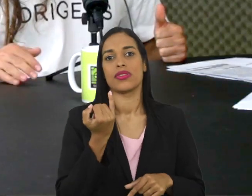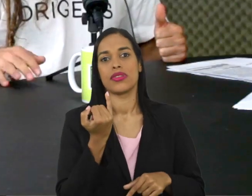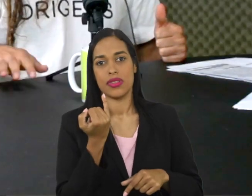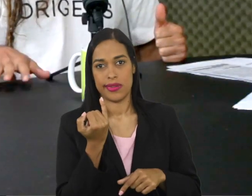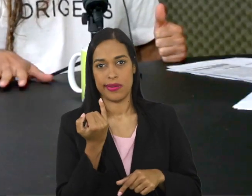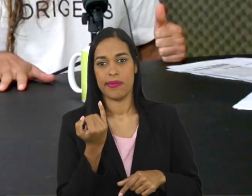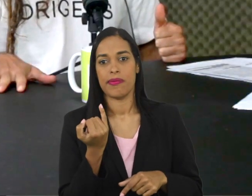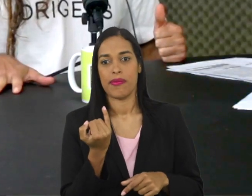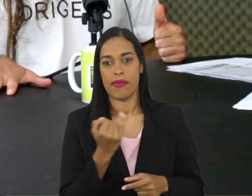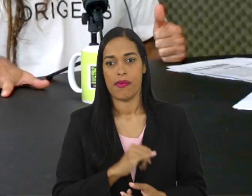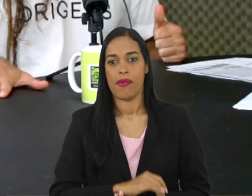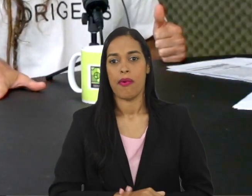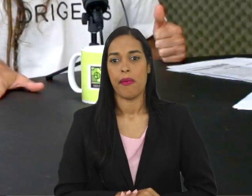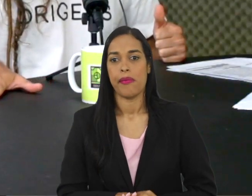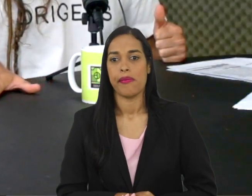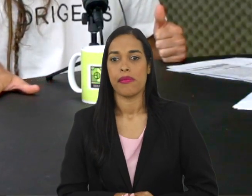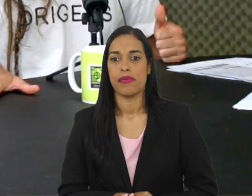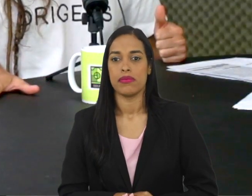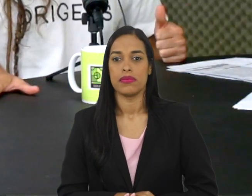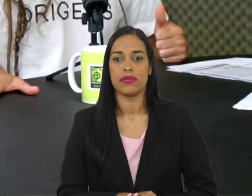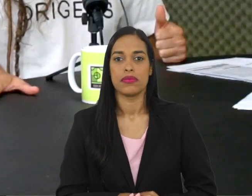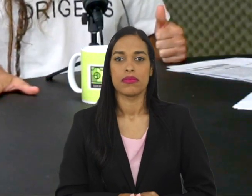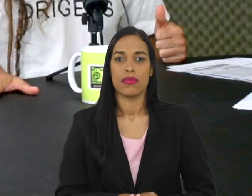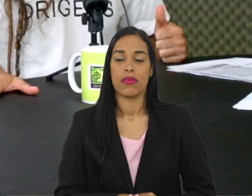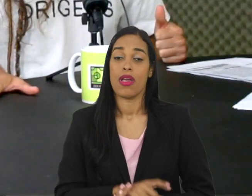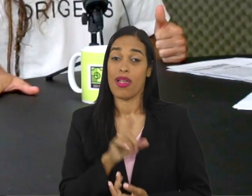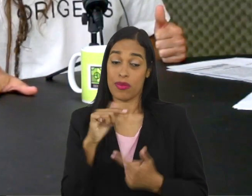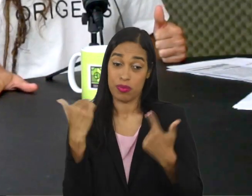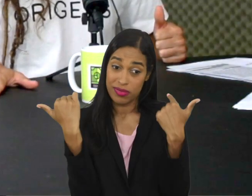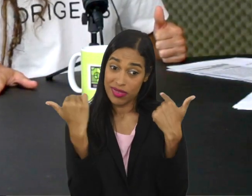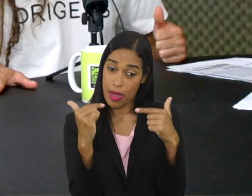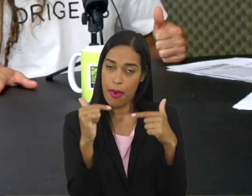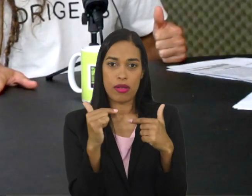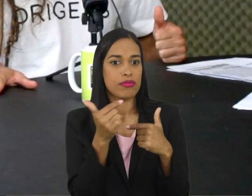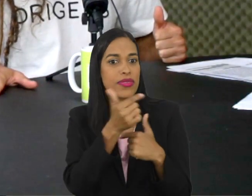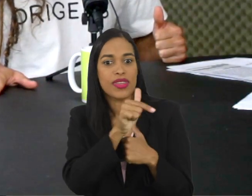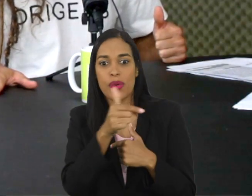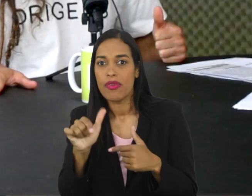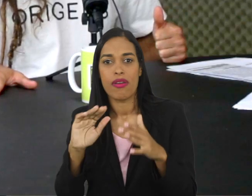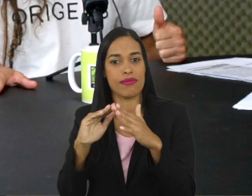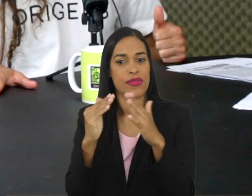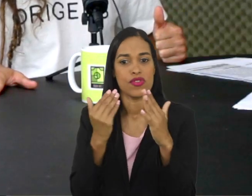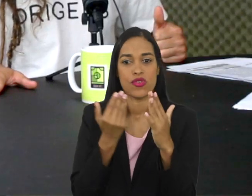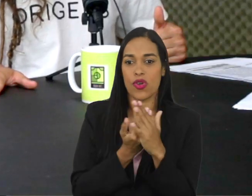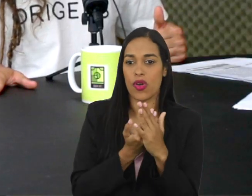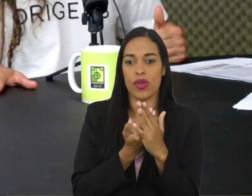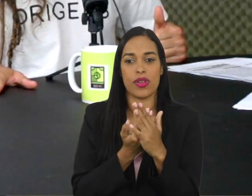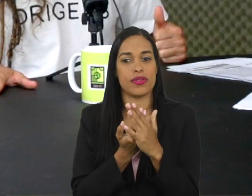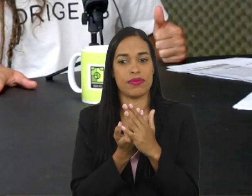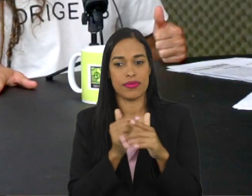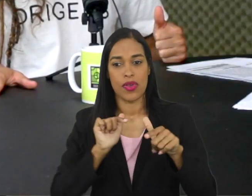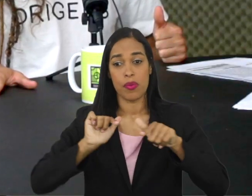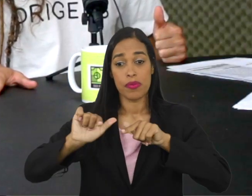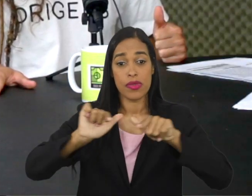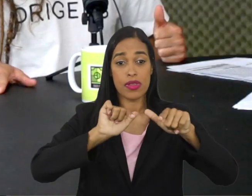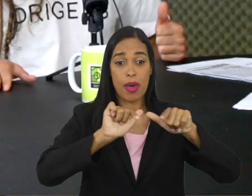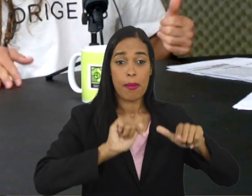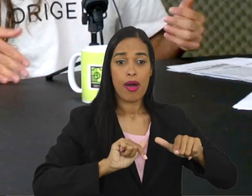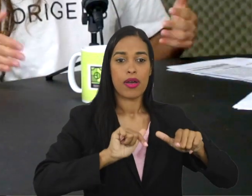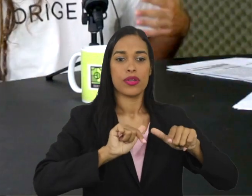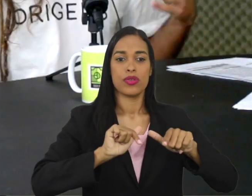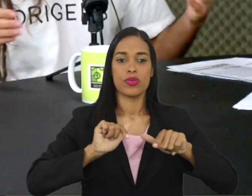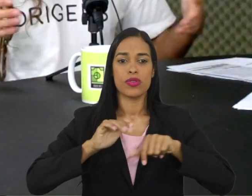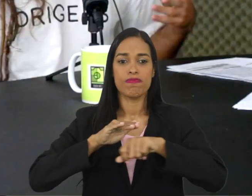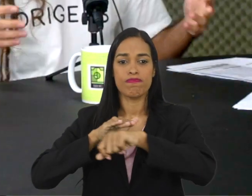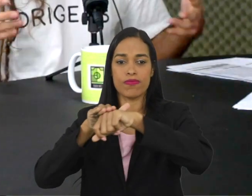trabalho que é raro, né, dentro de escola. É um trabalho que